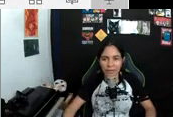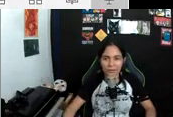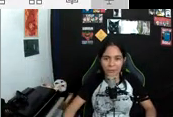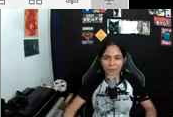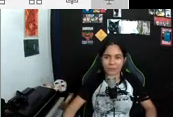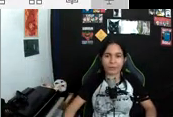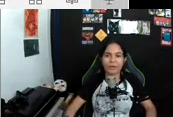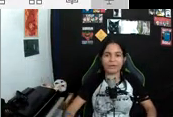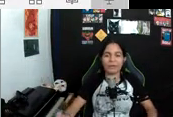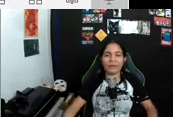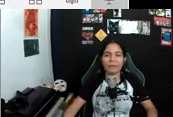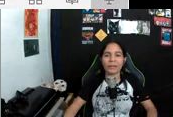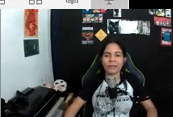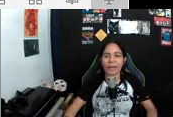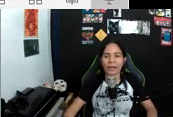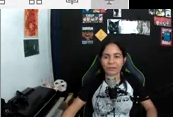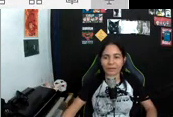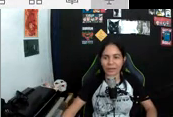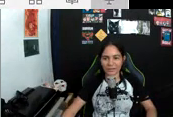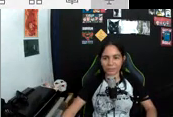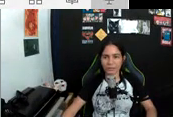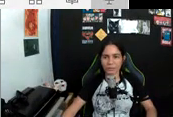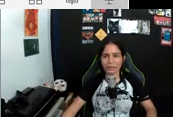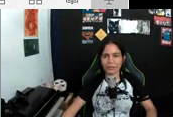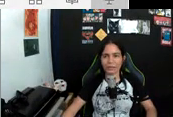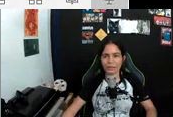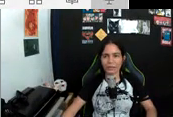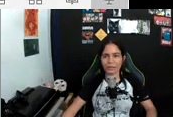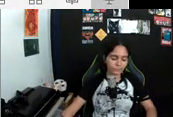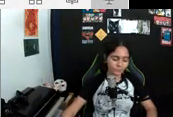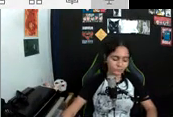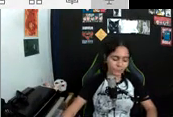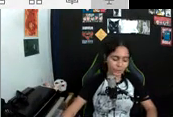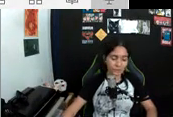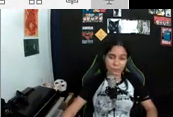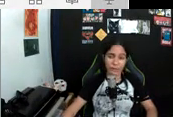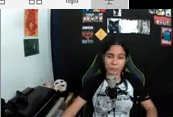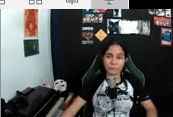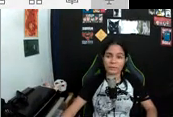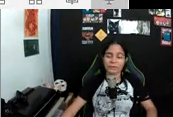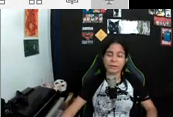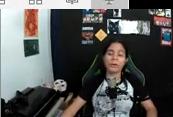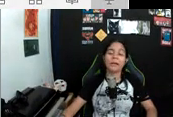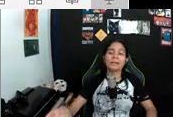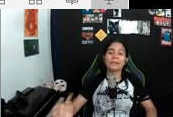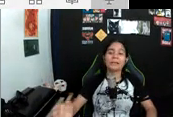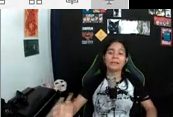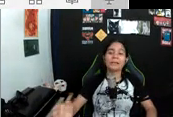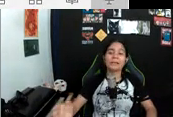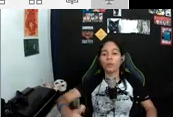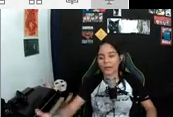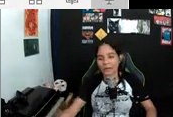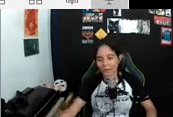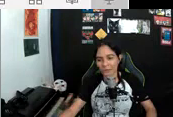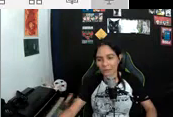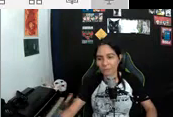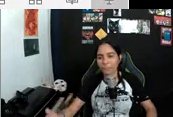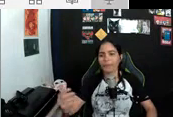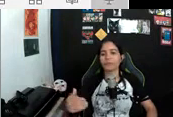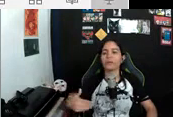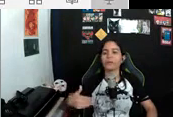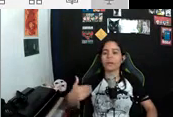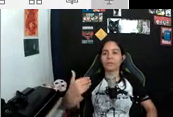não tenha condições, né, mentais de estar respondendo ali as perguntas. Então, se for o